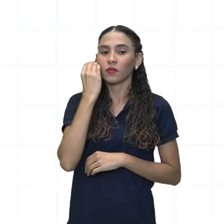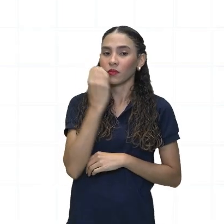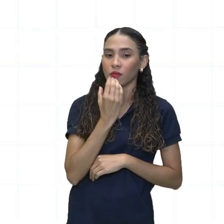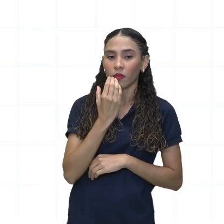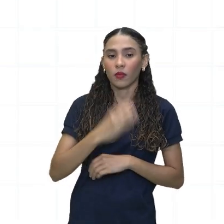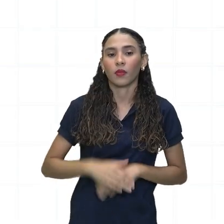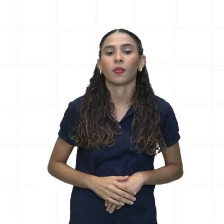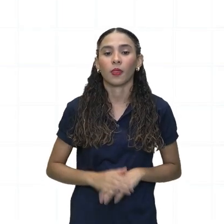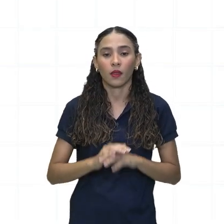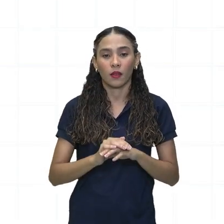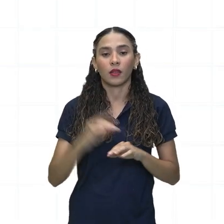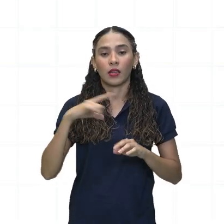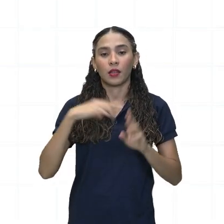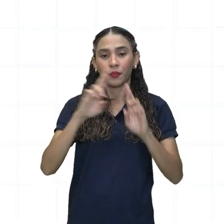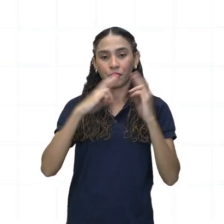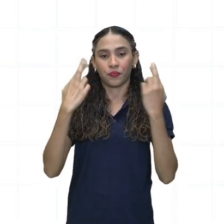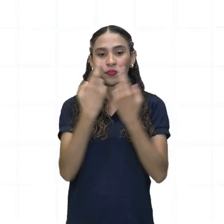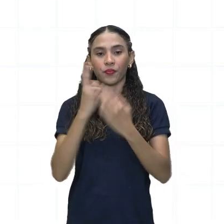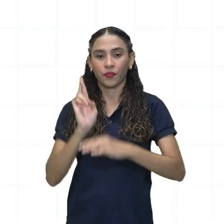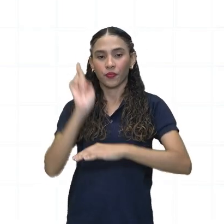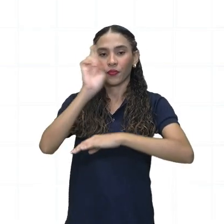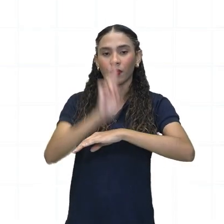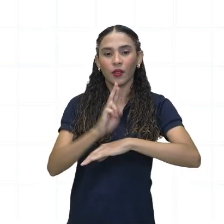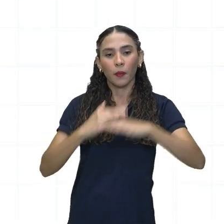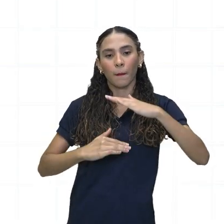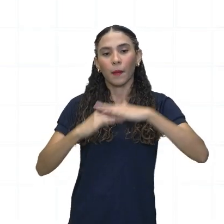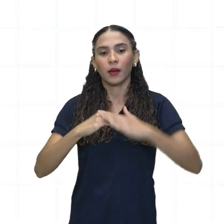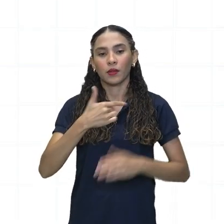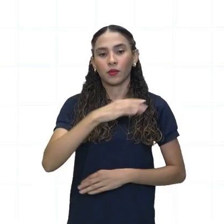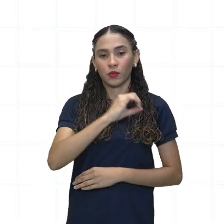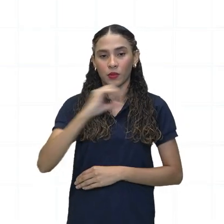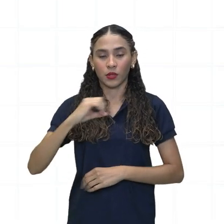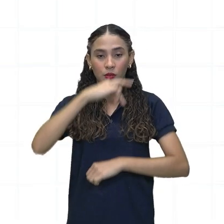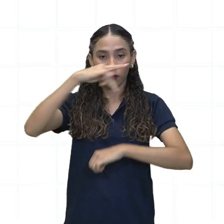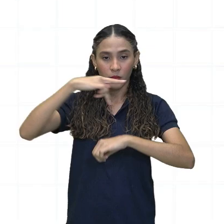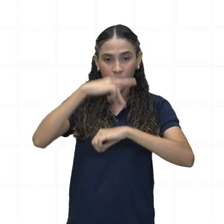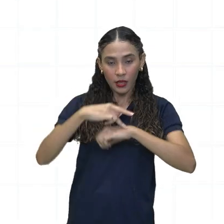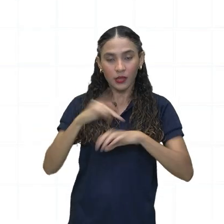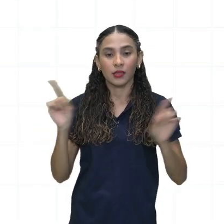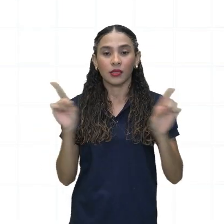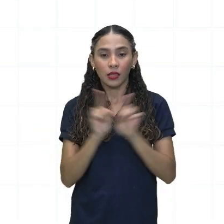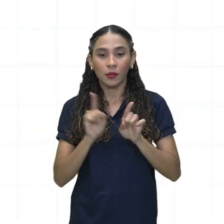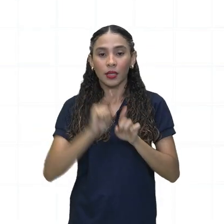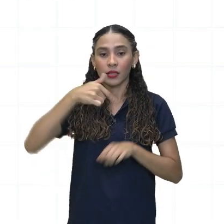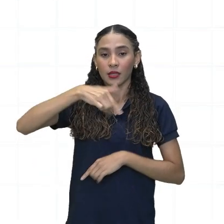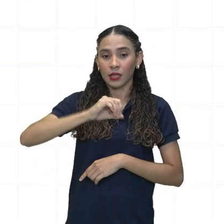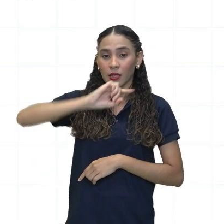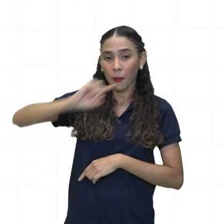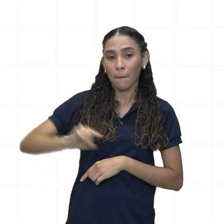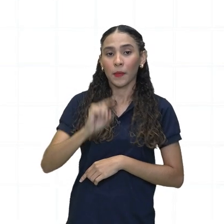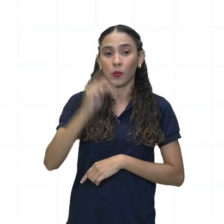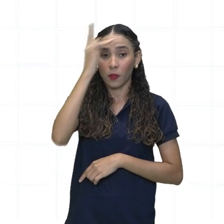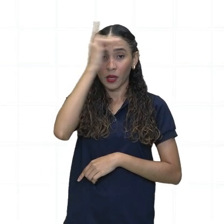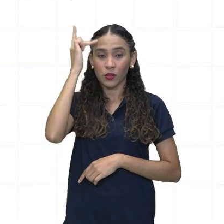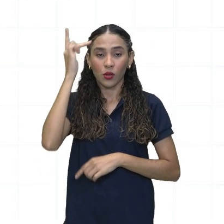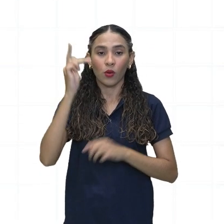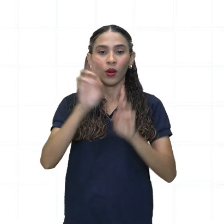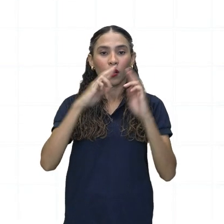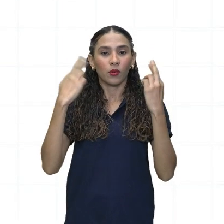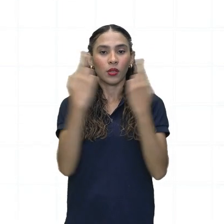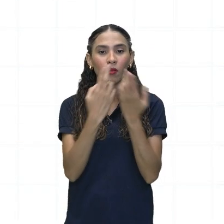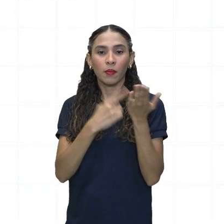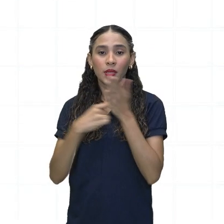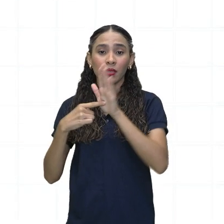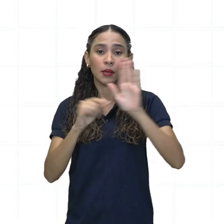Unidos, reunindo representantes de cerca de 200 países e 70 mil pessoas. O encontro deve apresentar